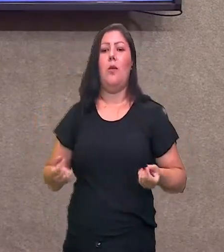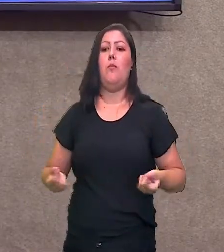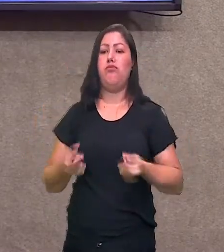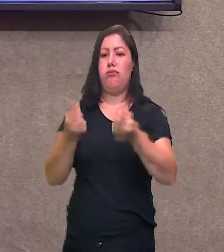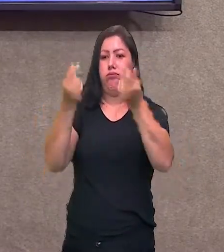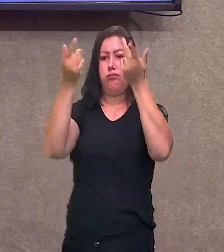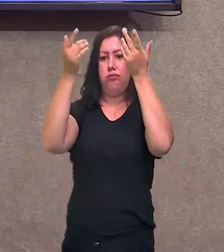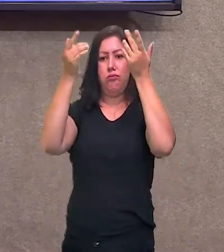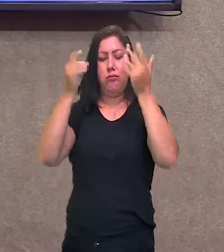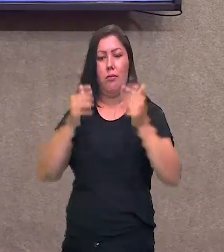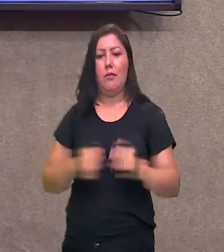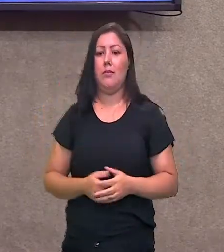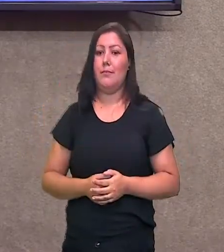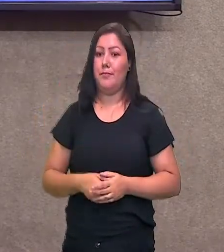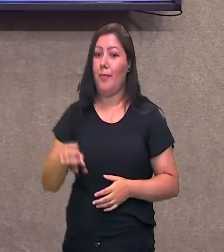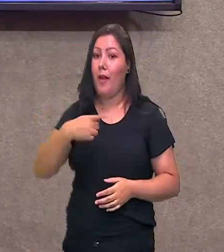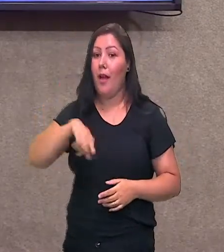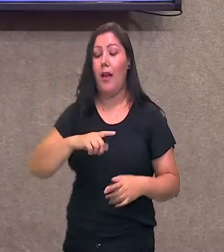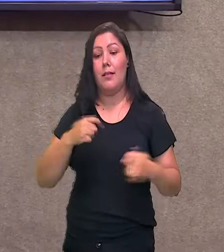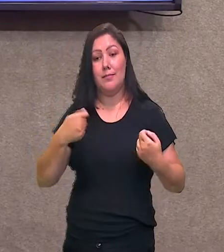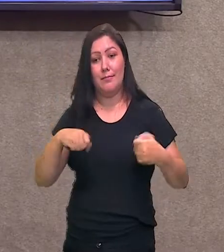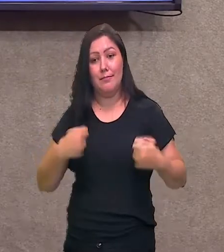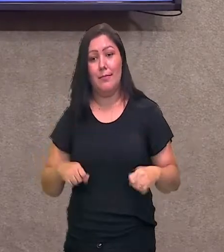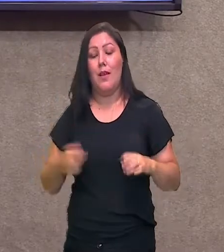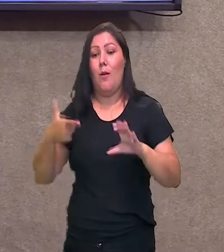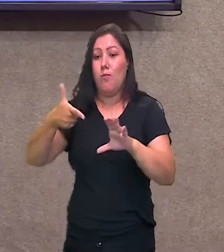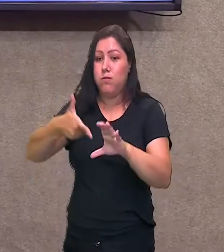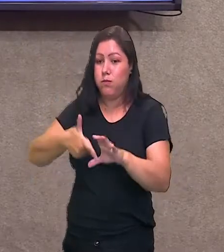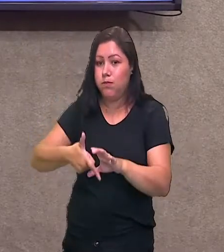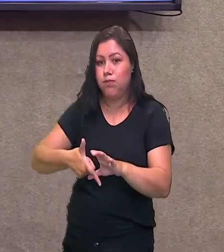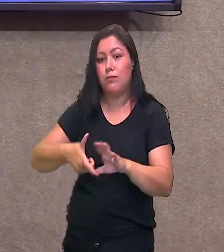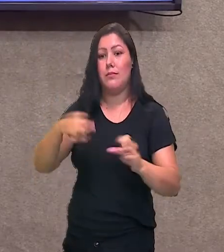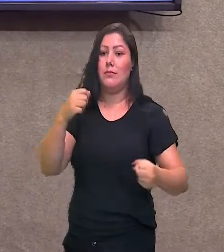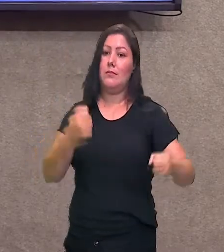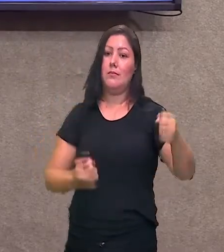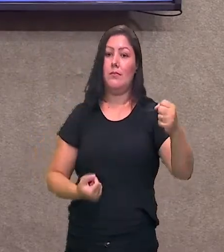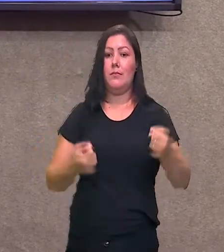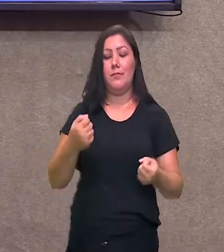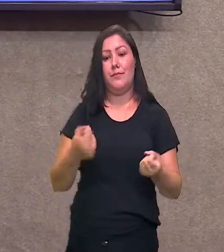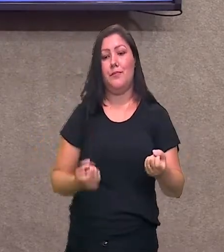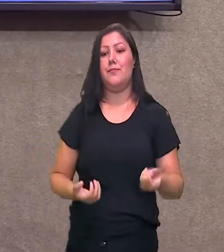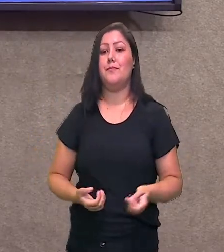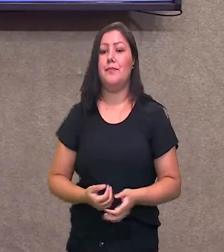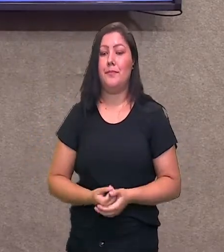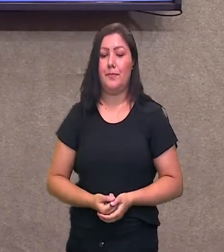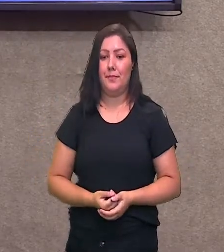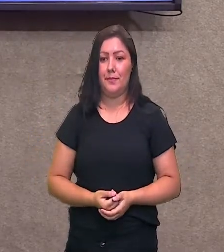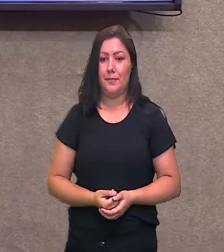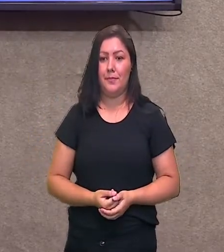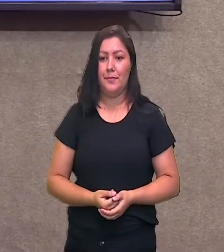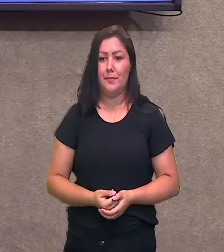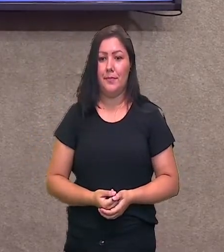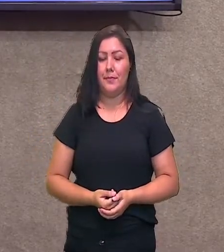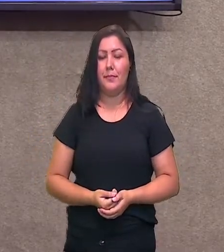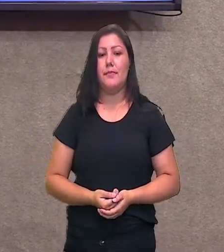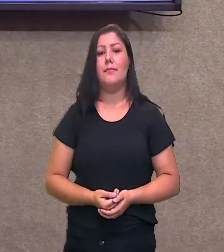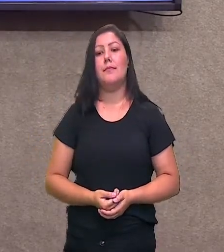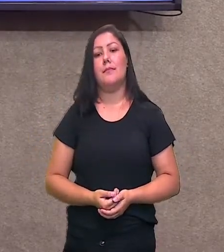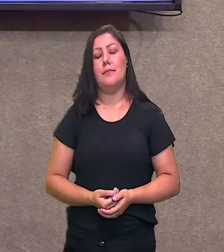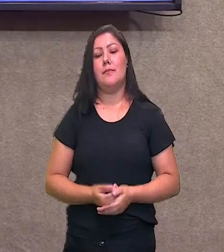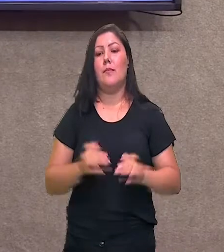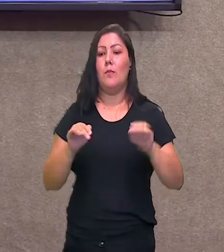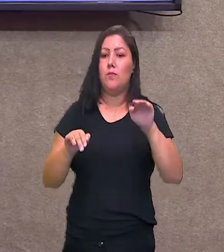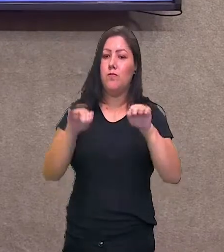Porque todo mundo precisa do produto que é feito na Petrobras. Então, tem que haver um